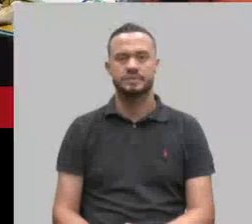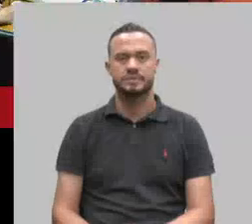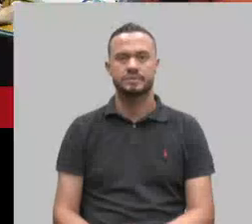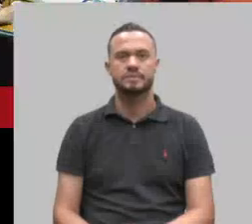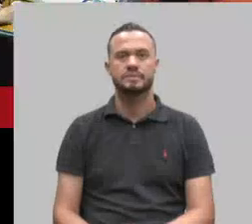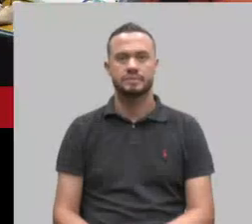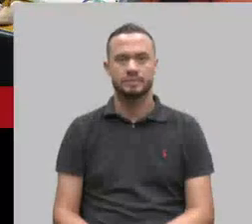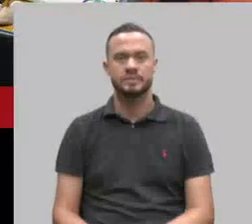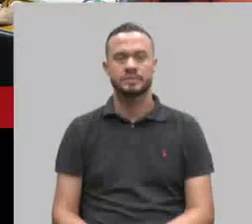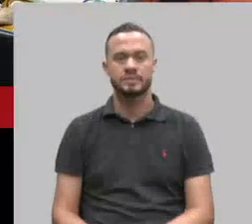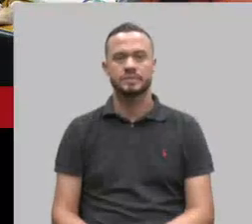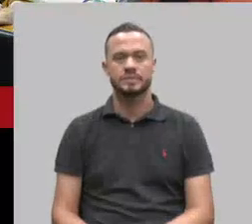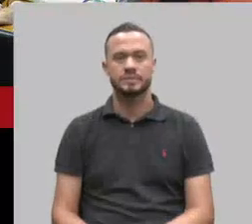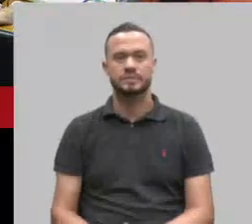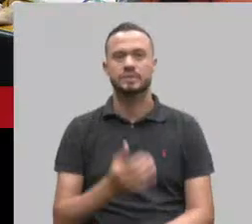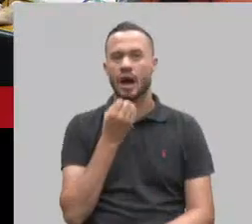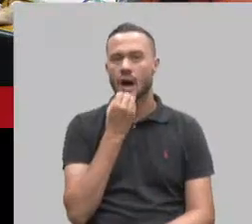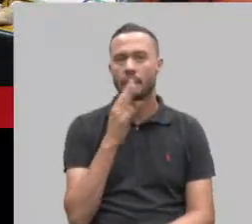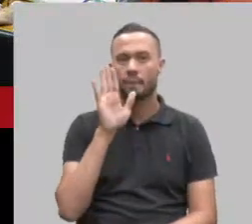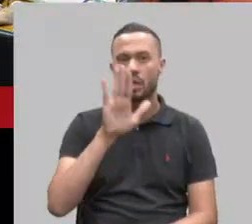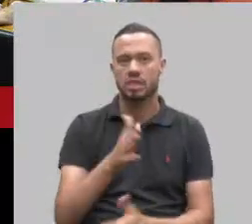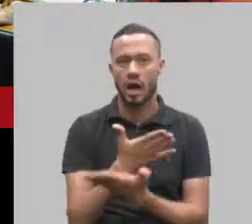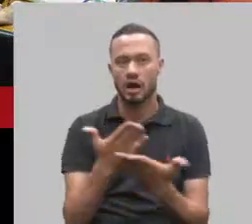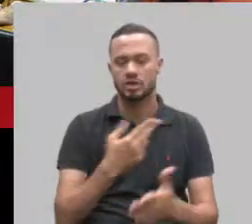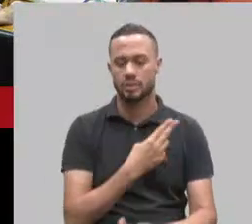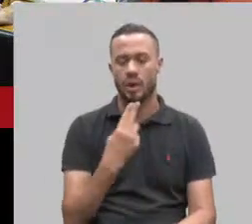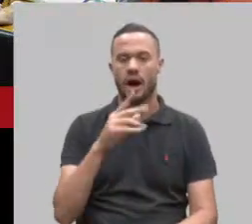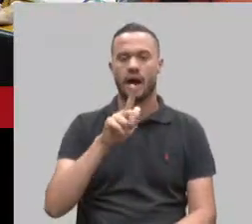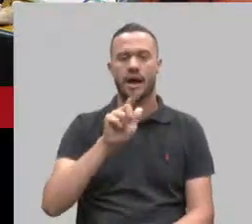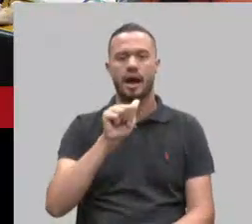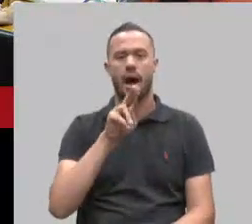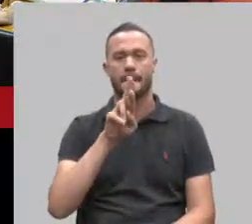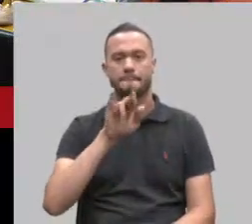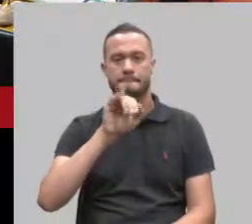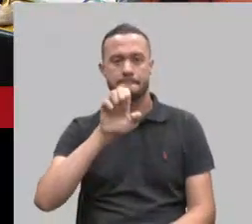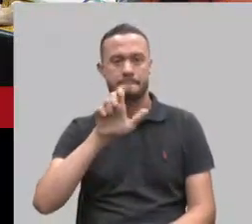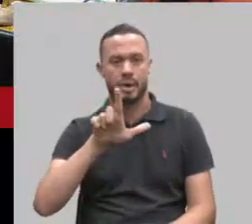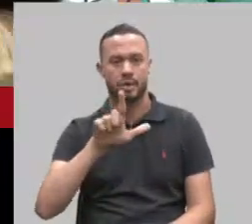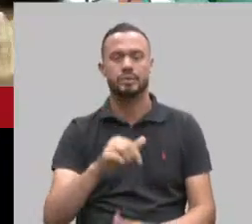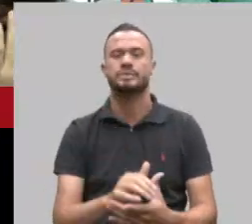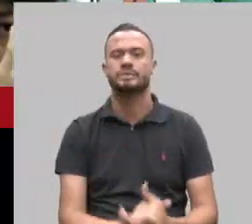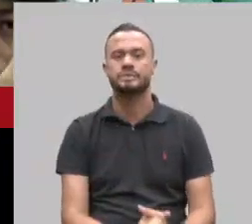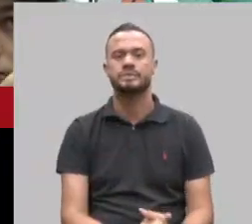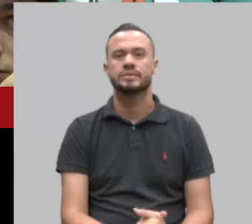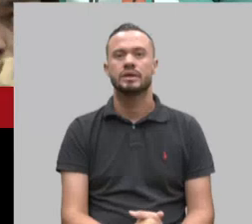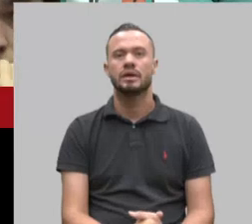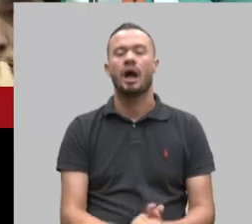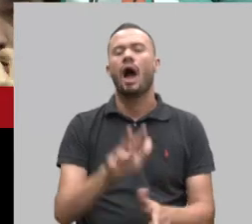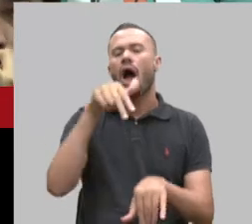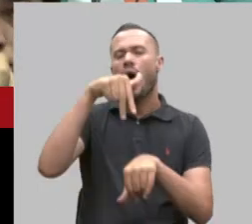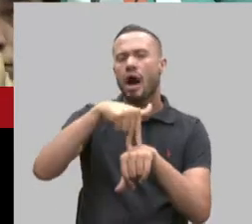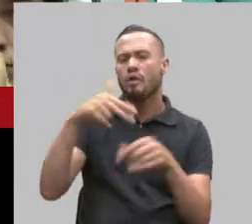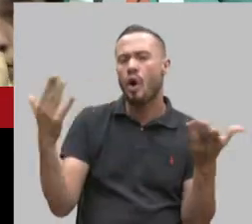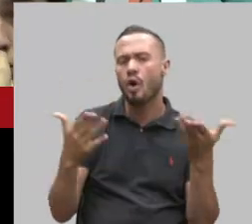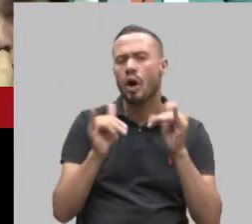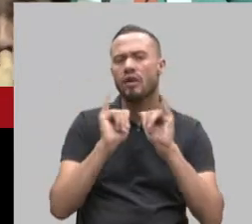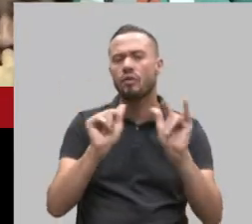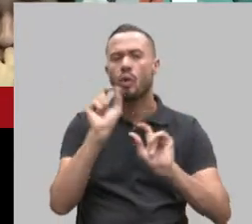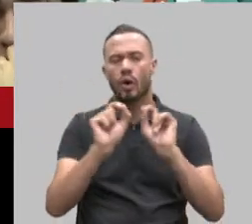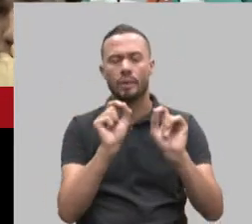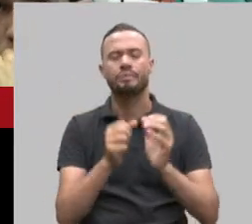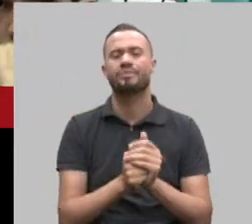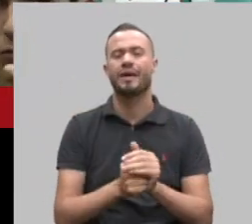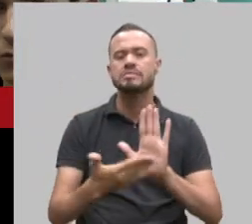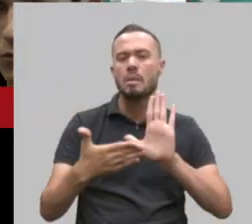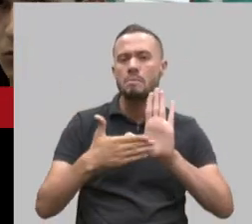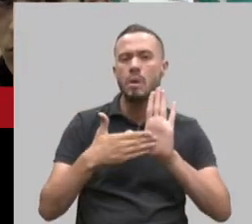iniciar Boa tarde a todos eu sou Gabriel Renan da cidade de Janaúba e eu venho aqui em favor dessa proposta porque é